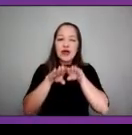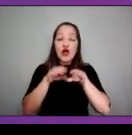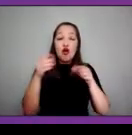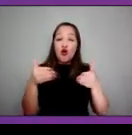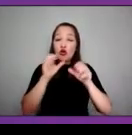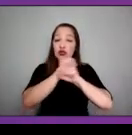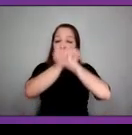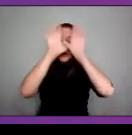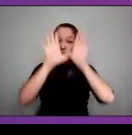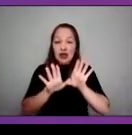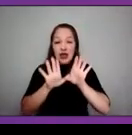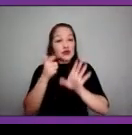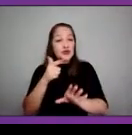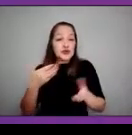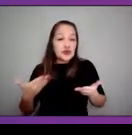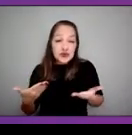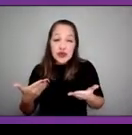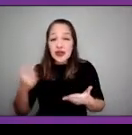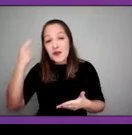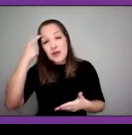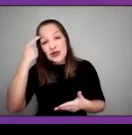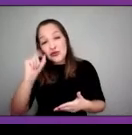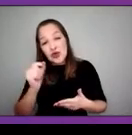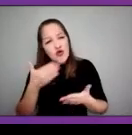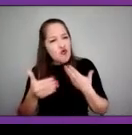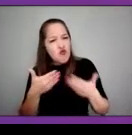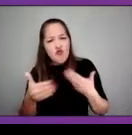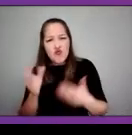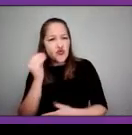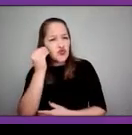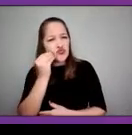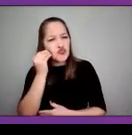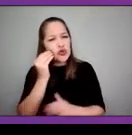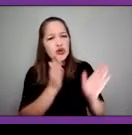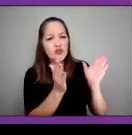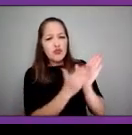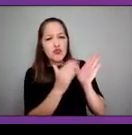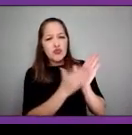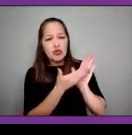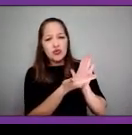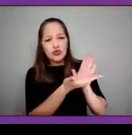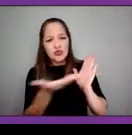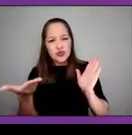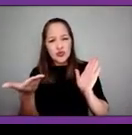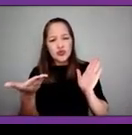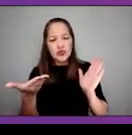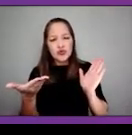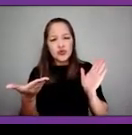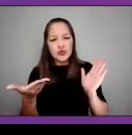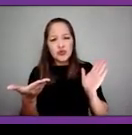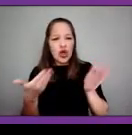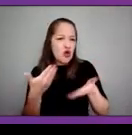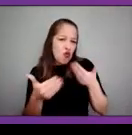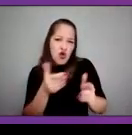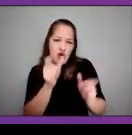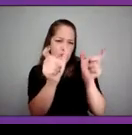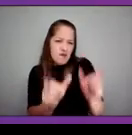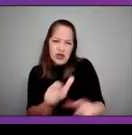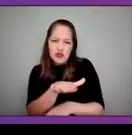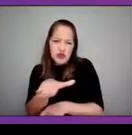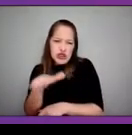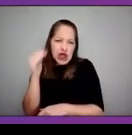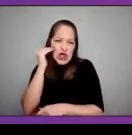é o que o que eu penso que qualquer experiência aqui é proposta para qualquer pessoa seja uma criança